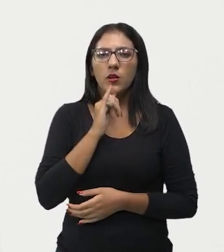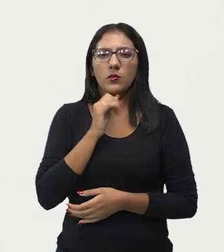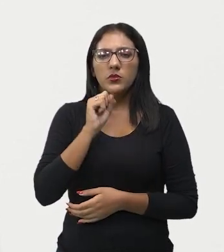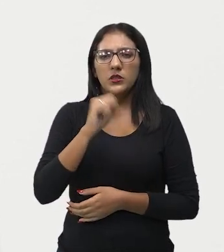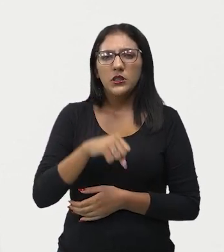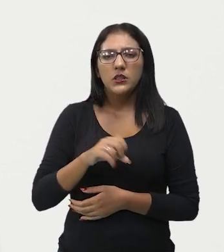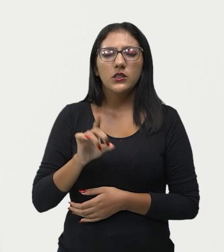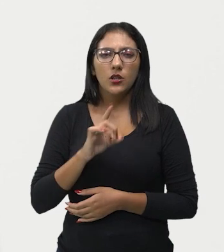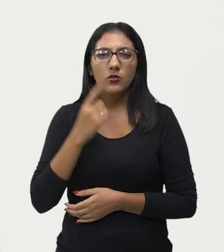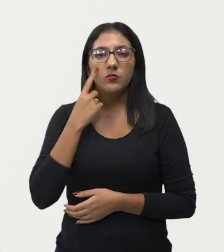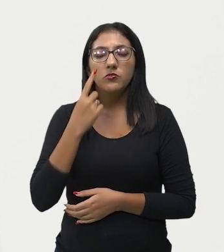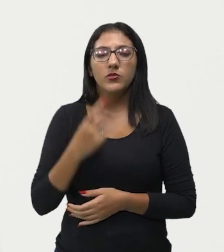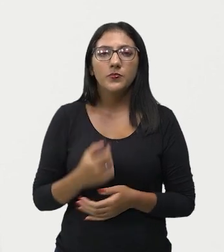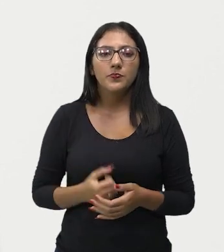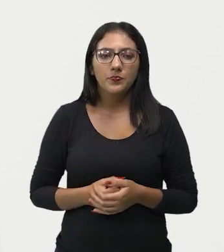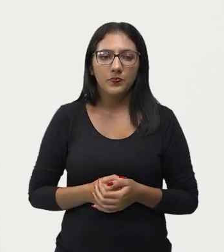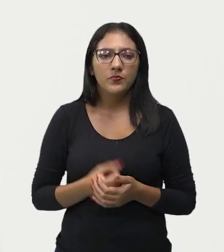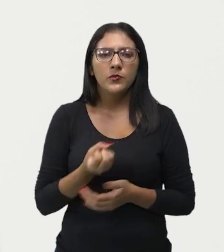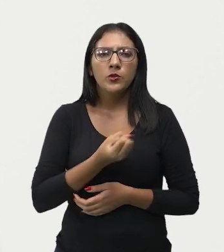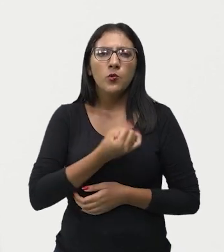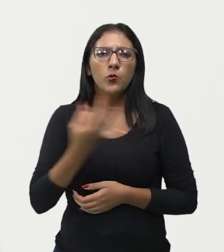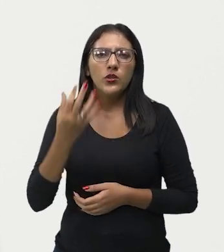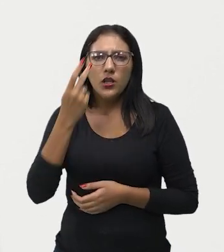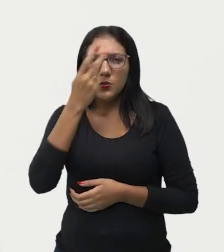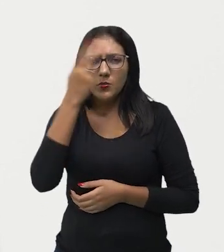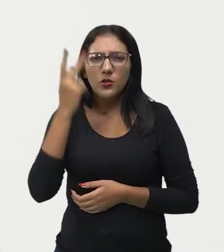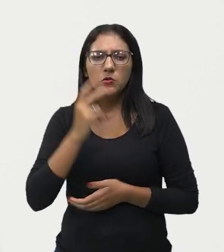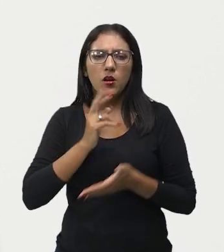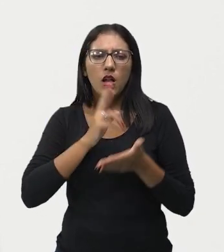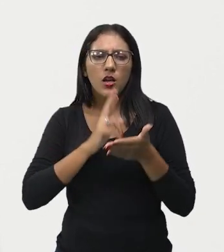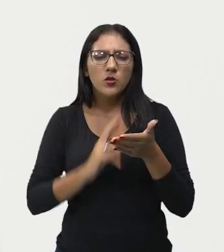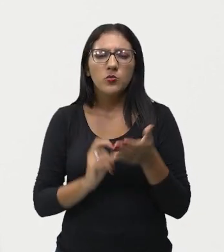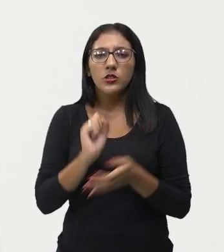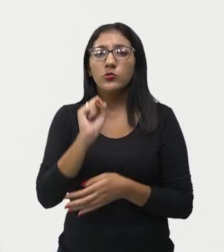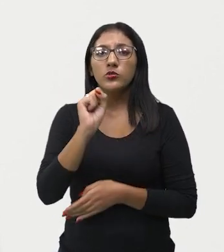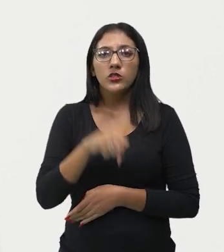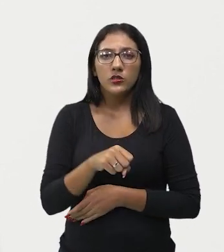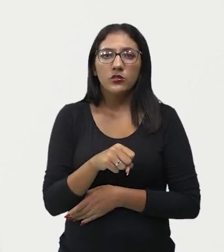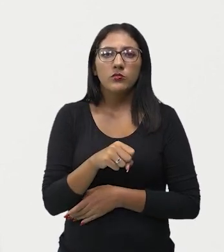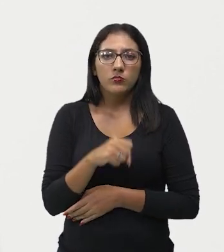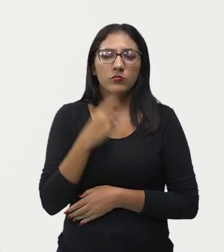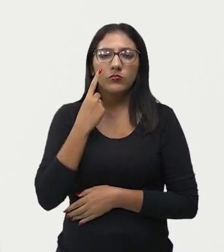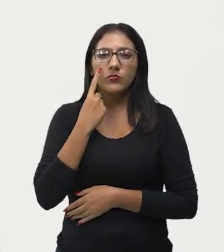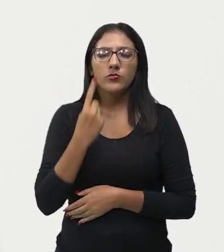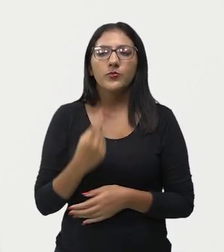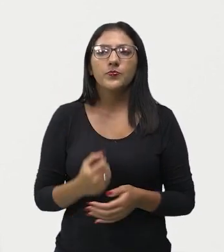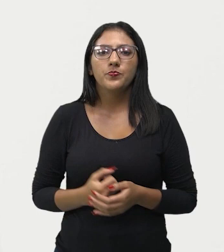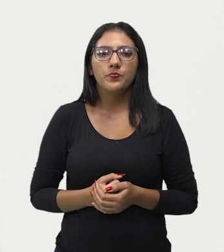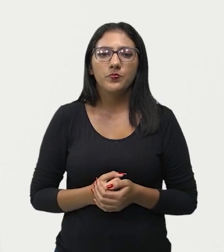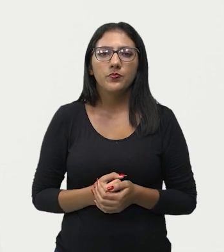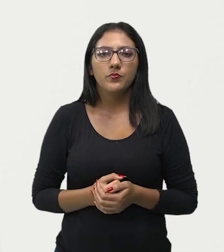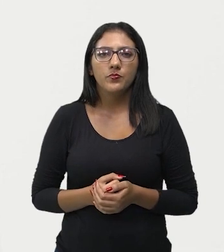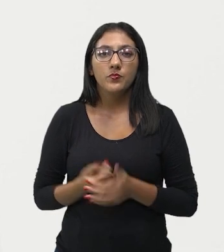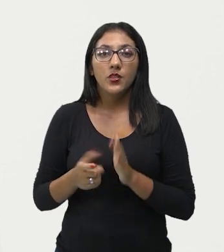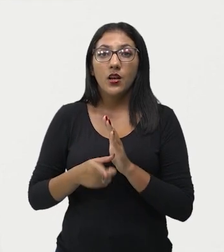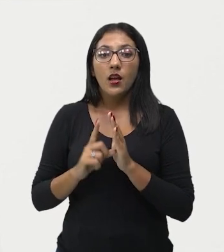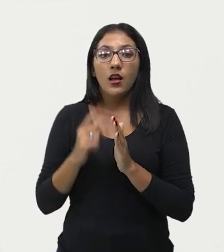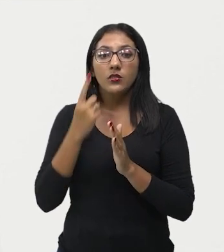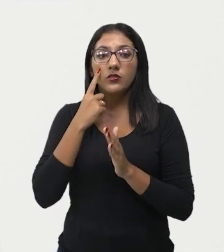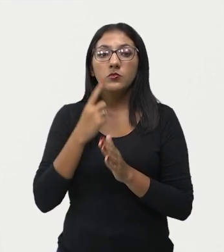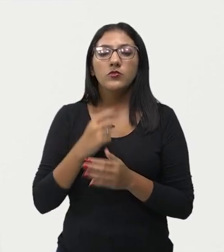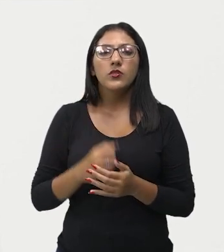Então, quantas pessoas responderam sim? Vamos lá, ó, é só a gente olhar aqui no